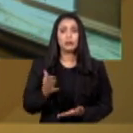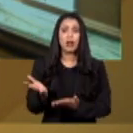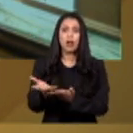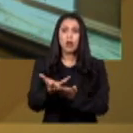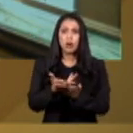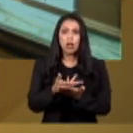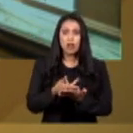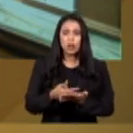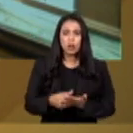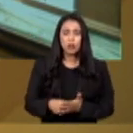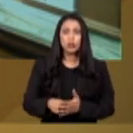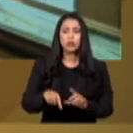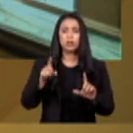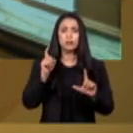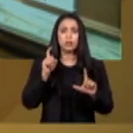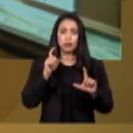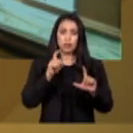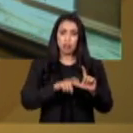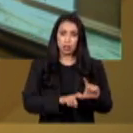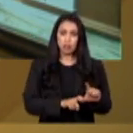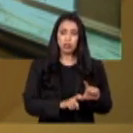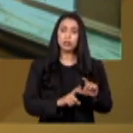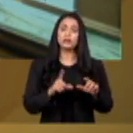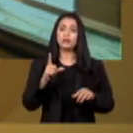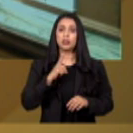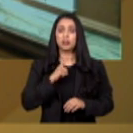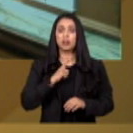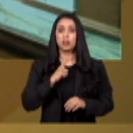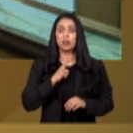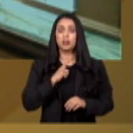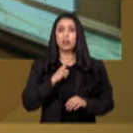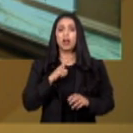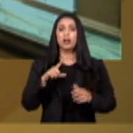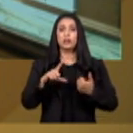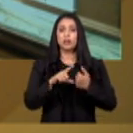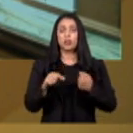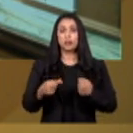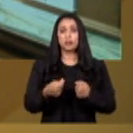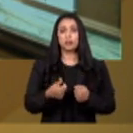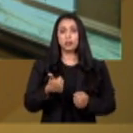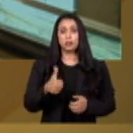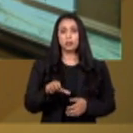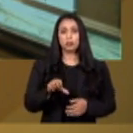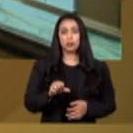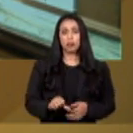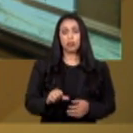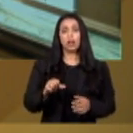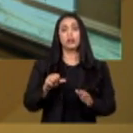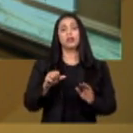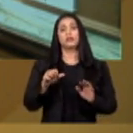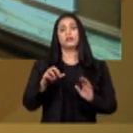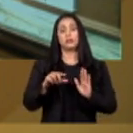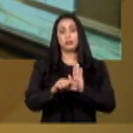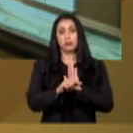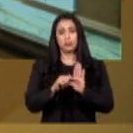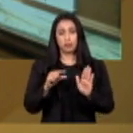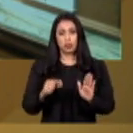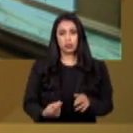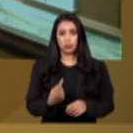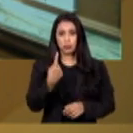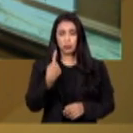recolhimento da dívida a que se refere o artigo 19 e seu parágrafo único desta